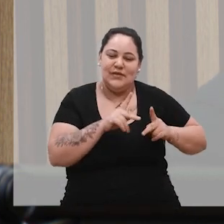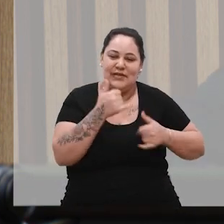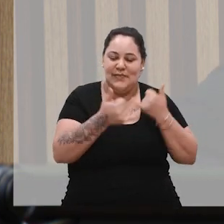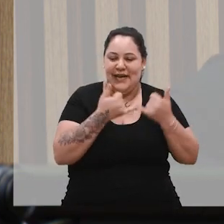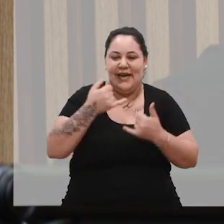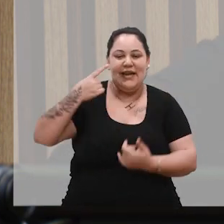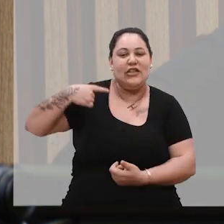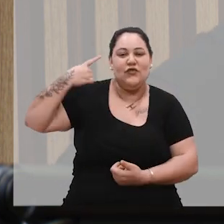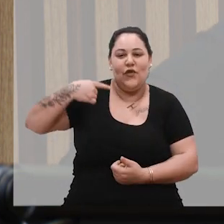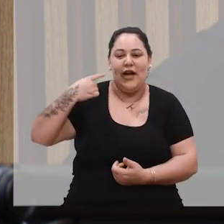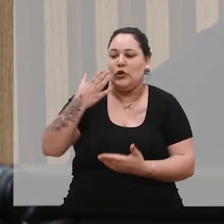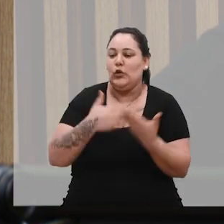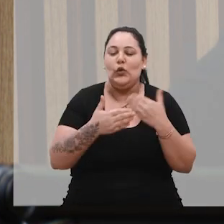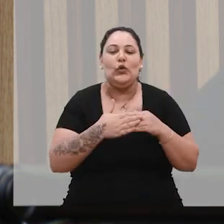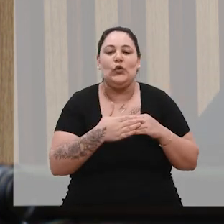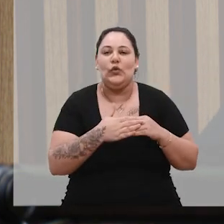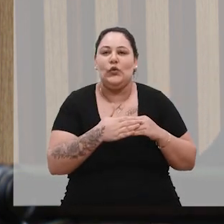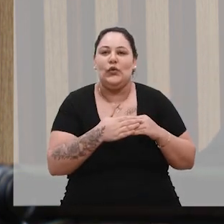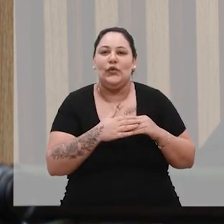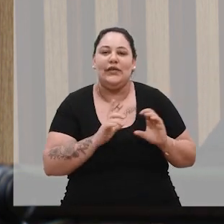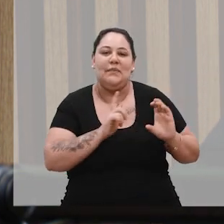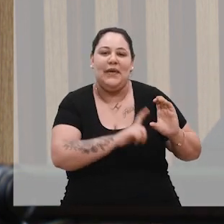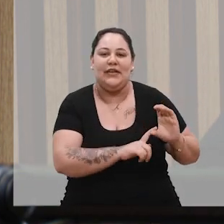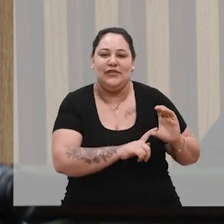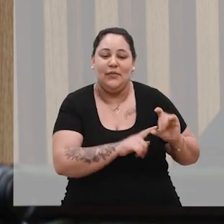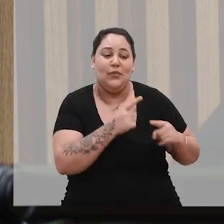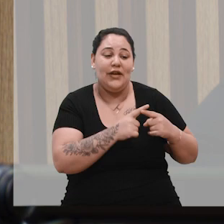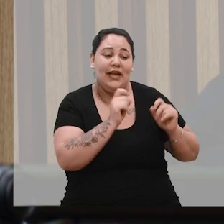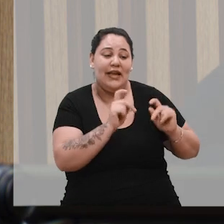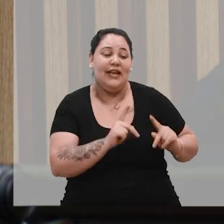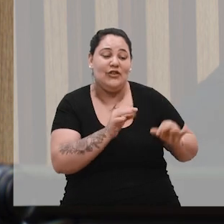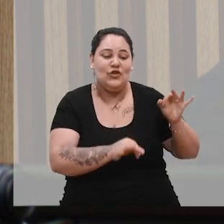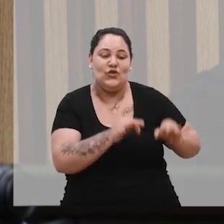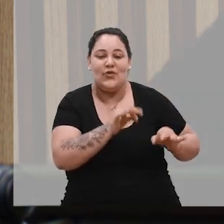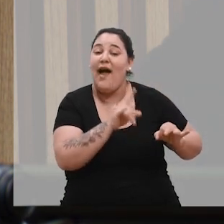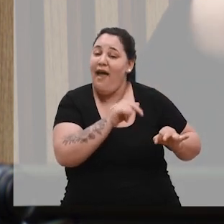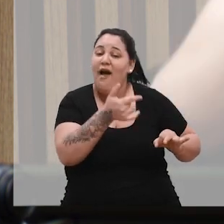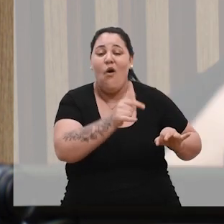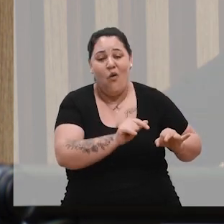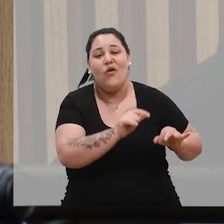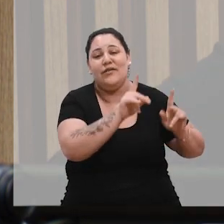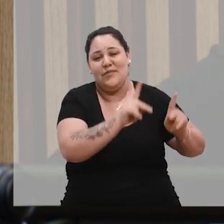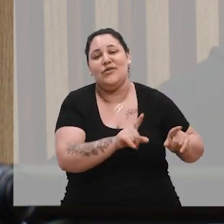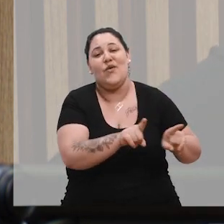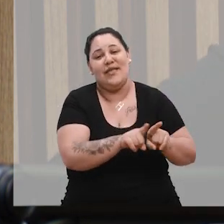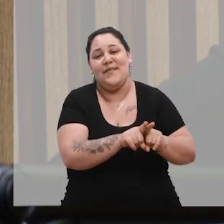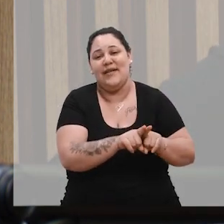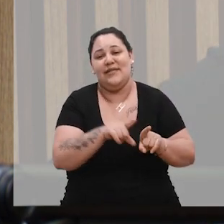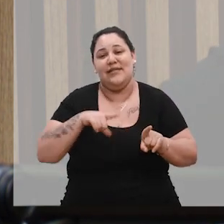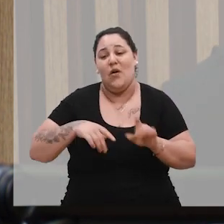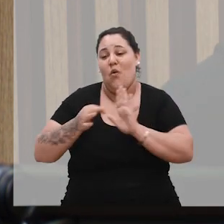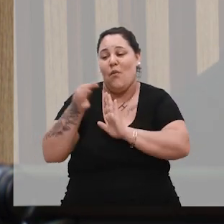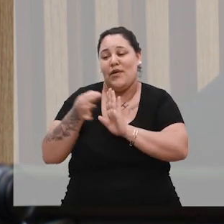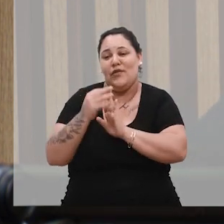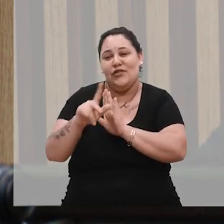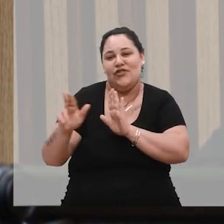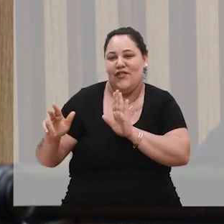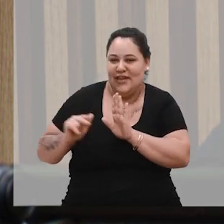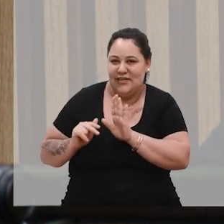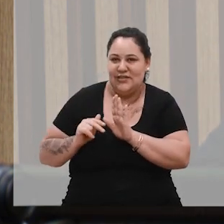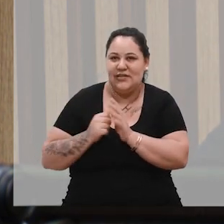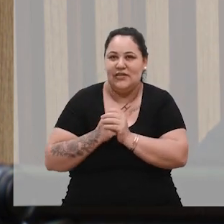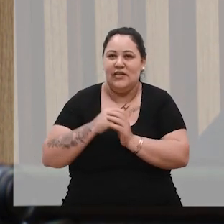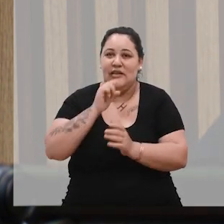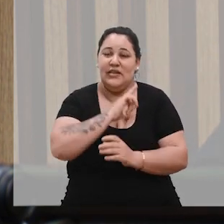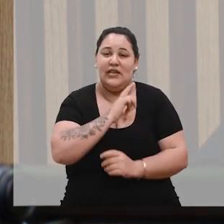tudo depende. Depende mesmo, porque quem julga é um ser humano. Então, assim, são visões muito diversas. E teve uma decisão que a gente